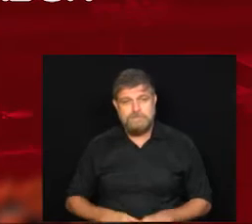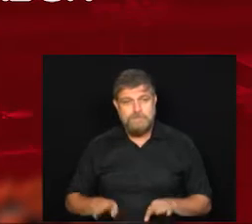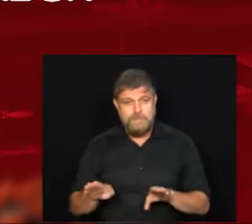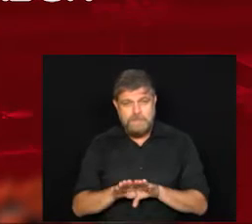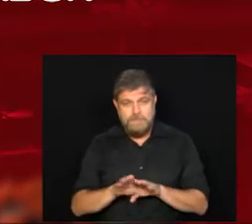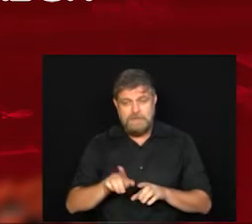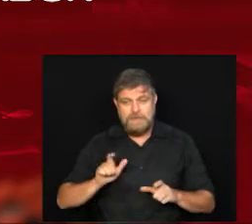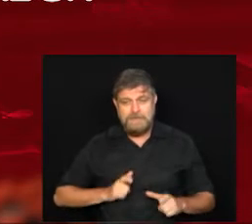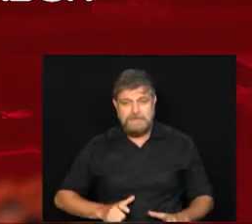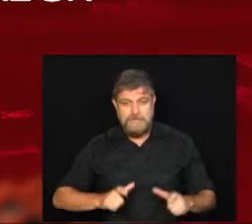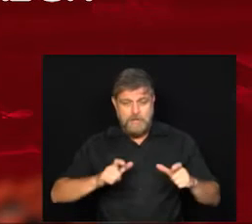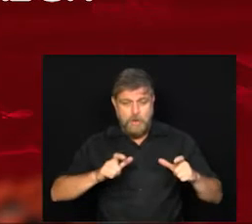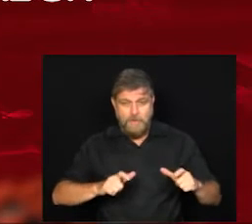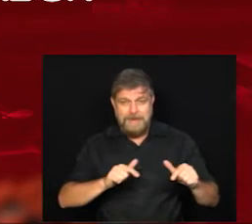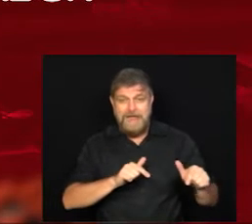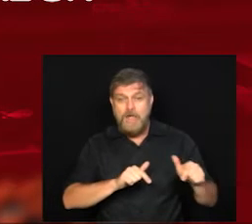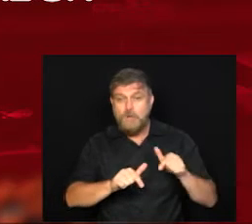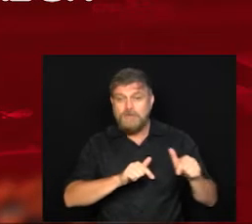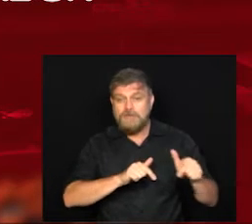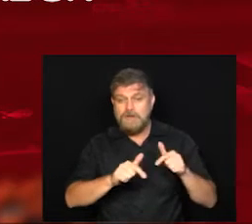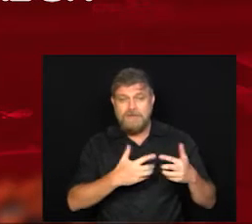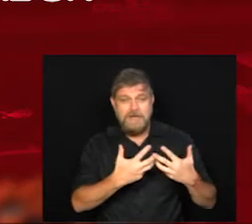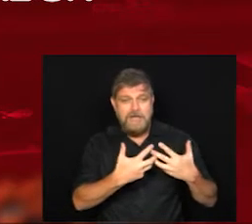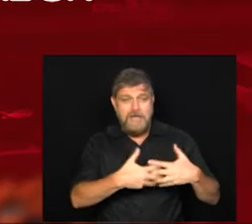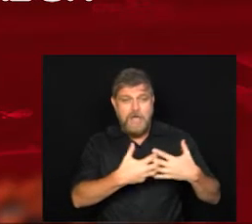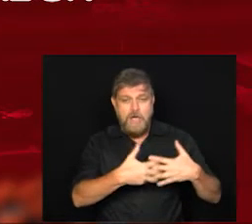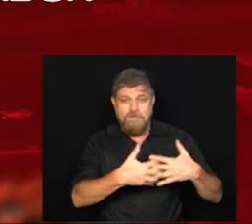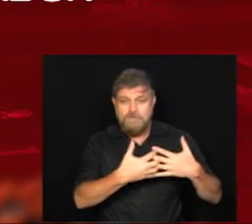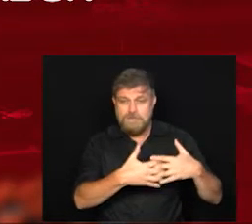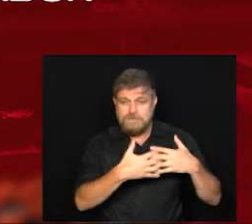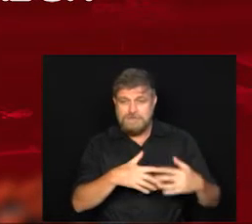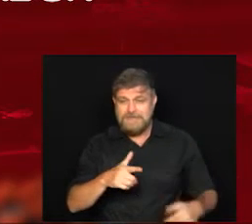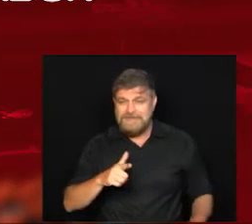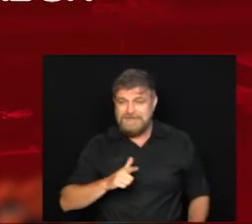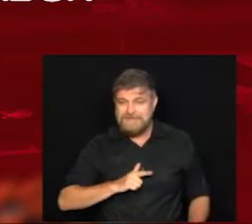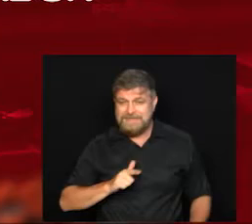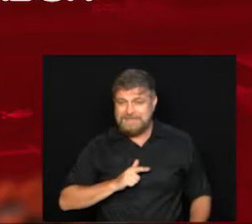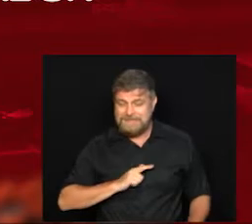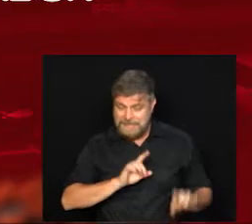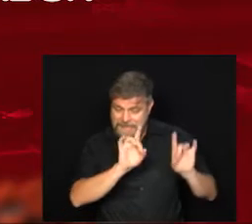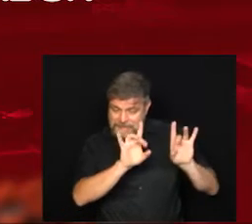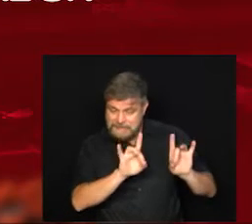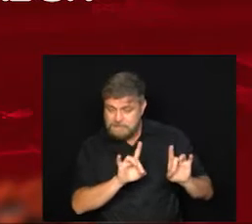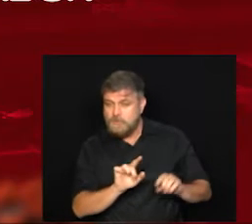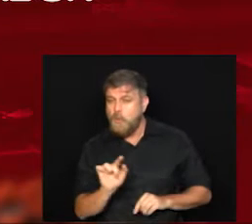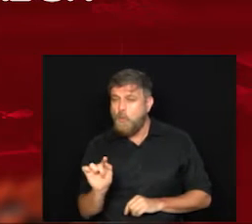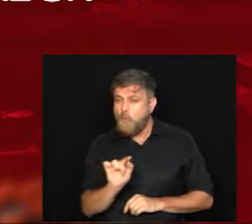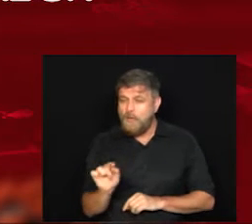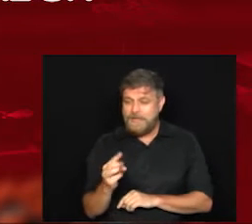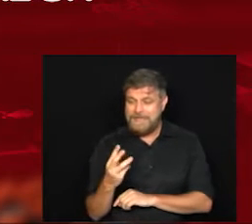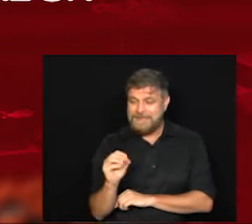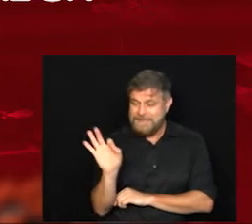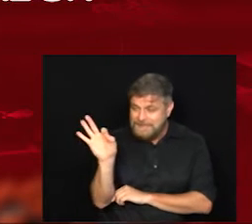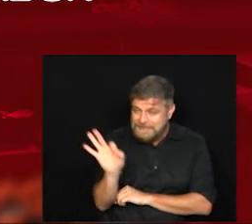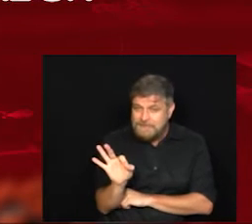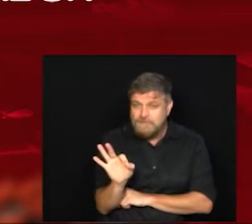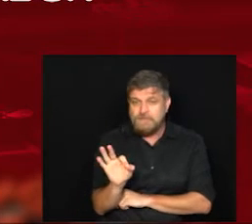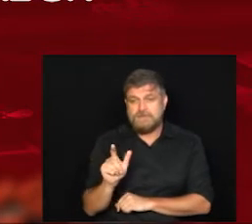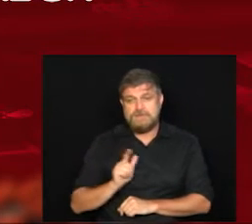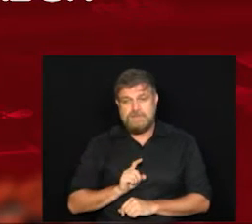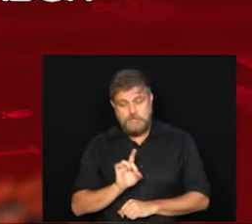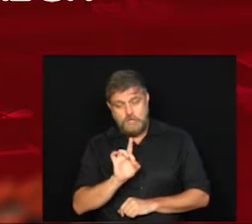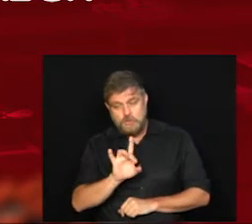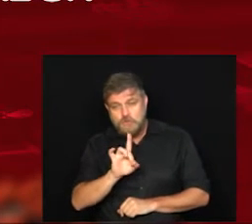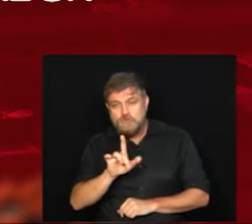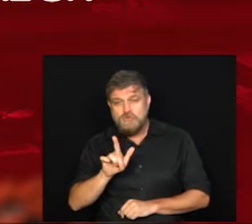nós teremos também o funcionamento dos gabinetes em regime especial, 30% da capacidade, ou